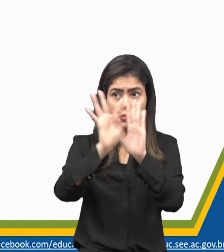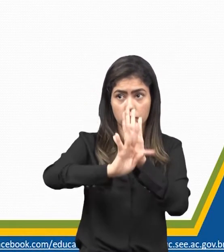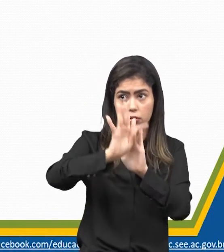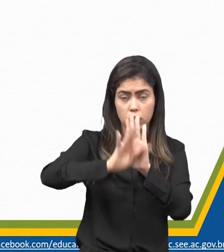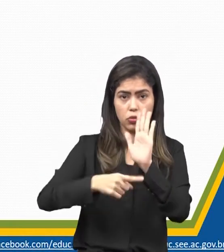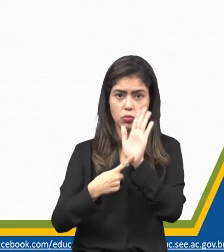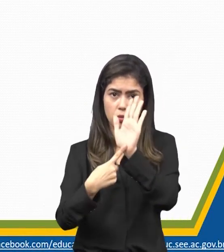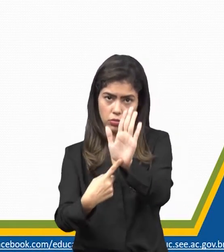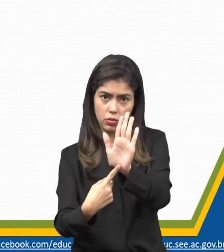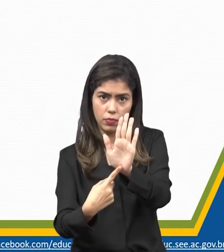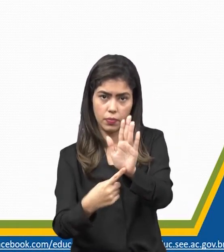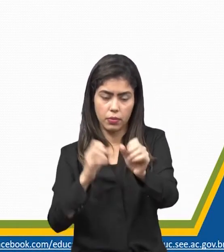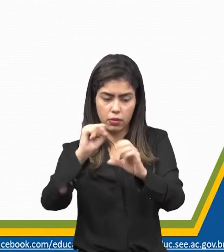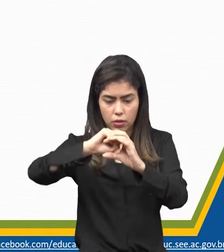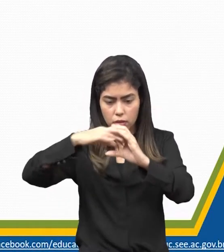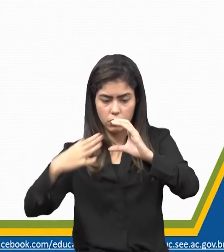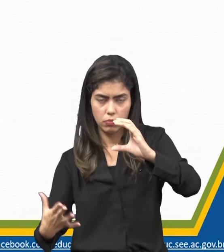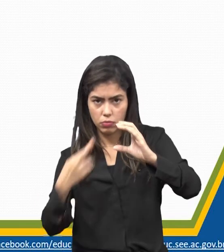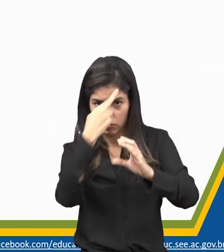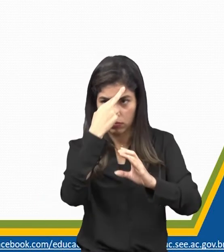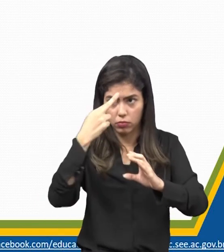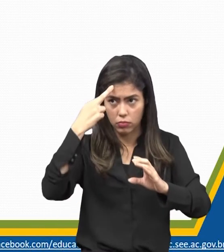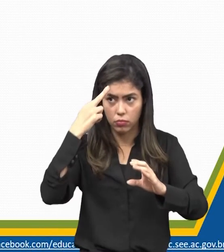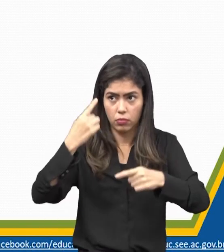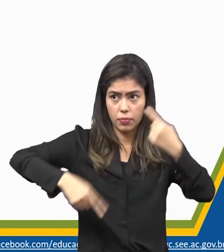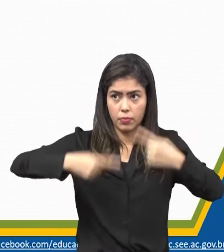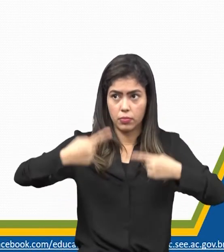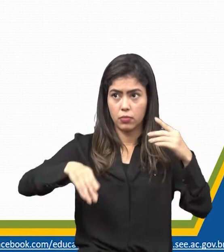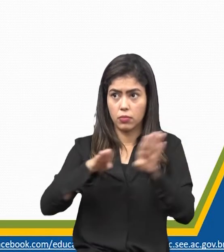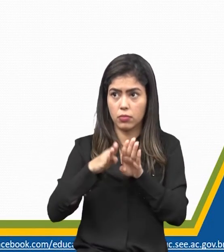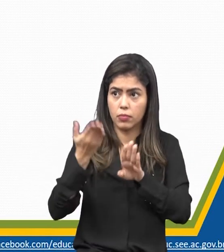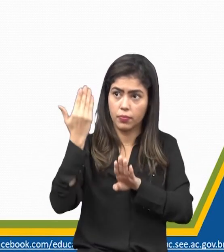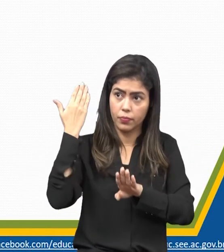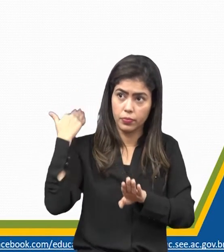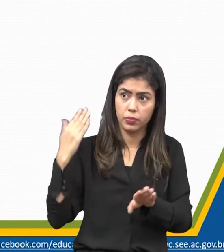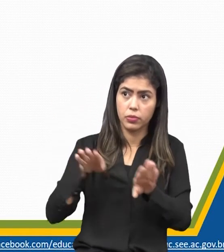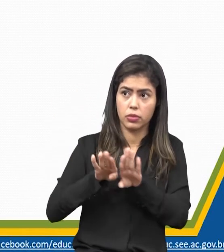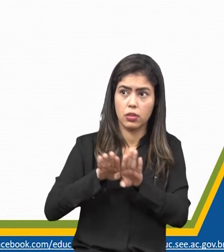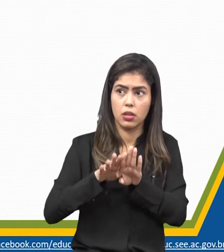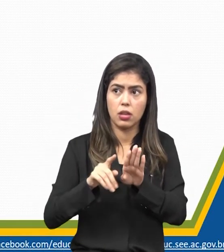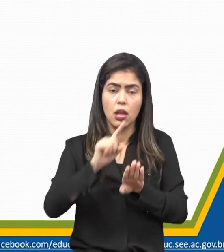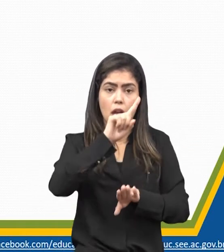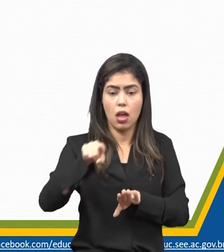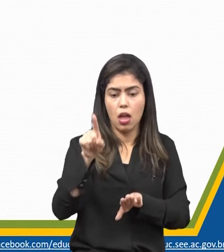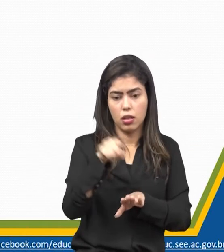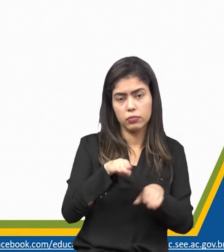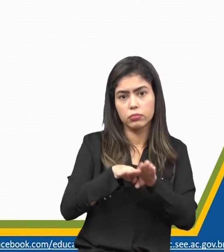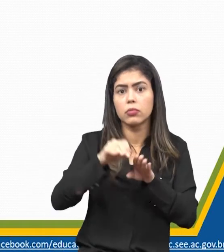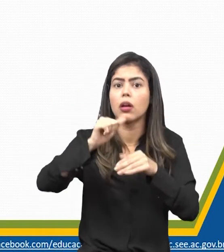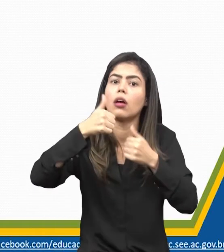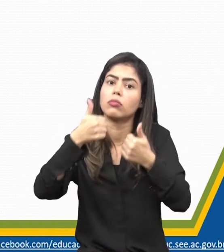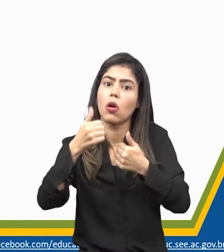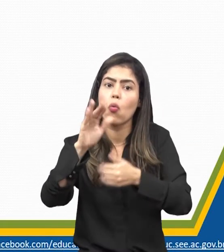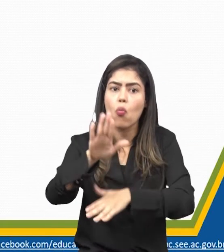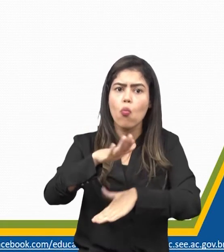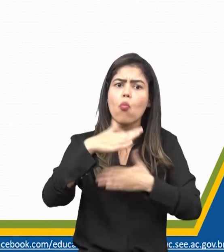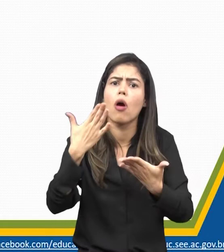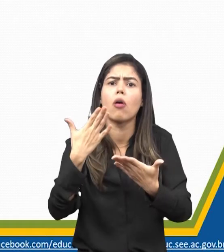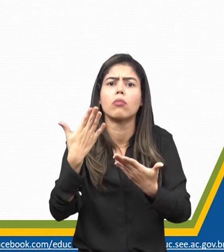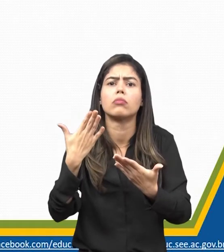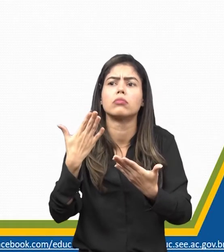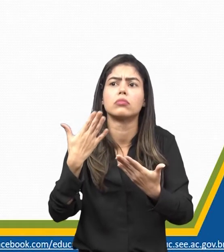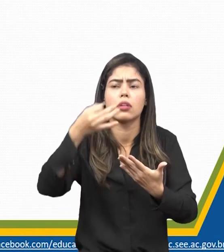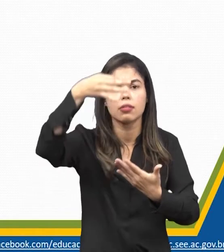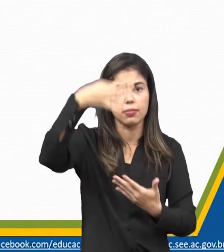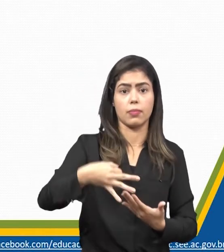citado e as características históricas e políticas do período, assinale a única alternativa que apresenta a